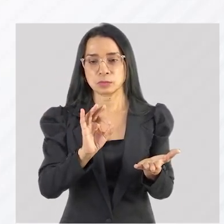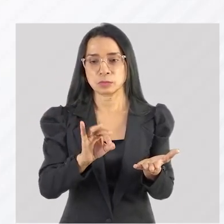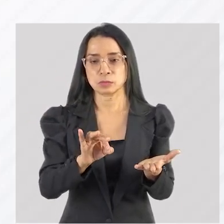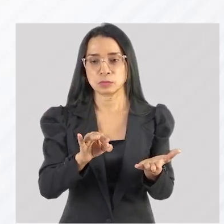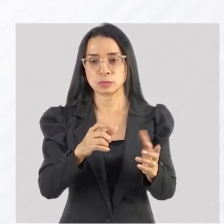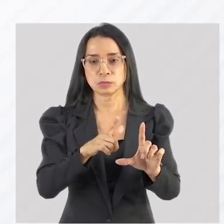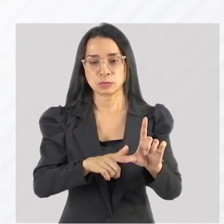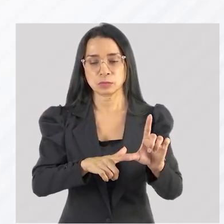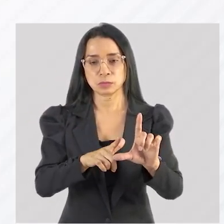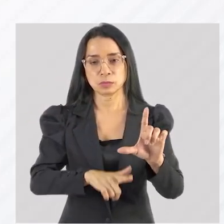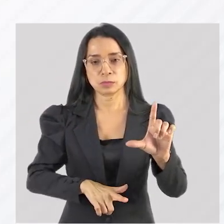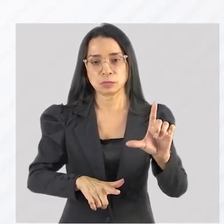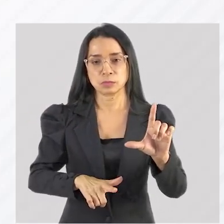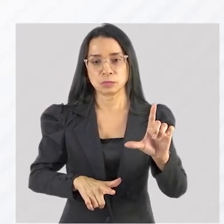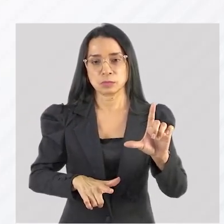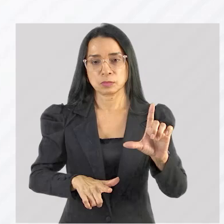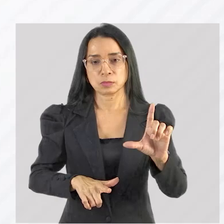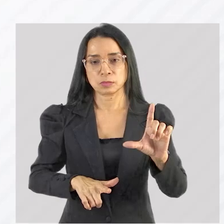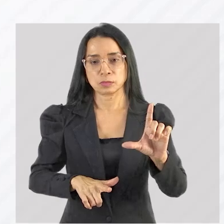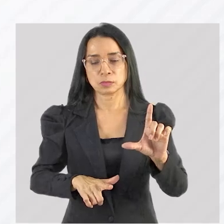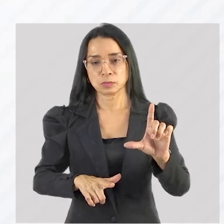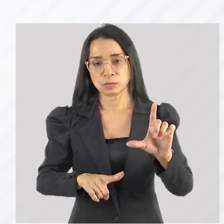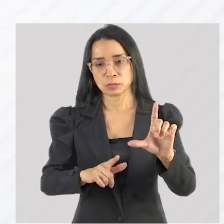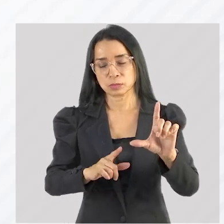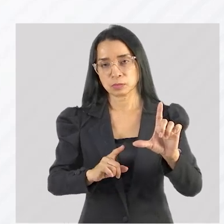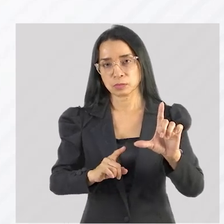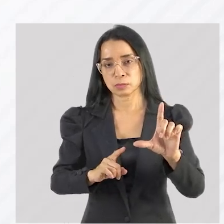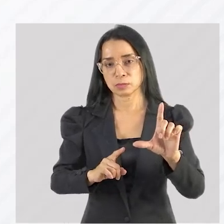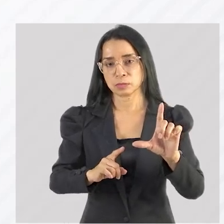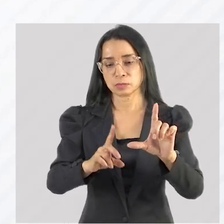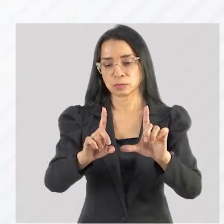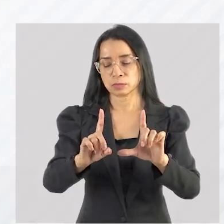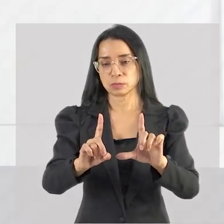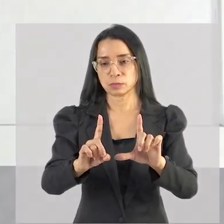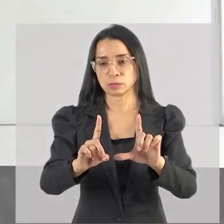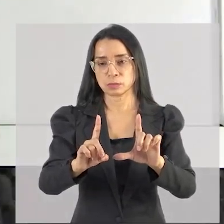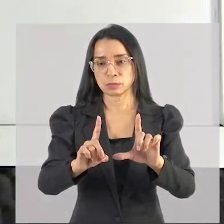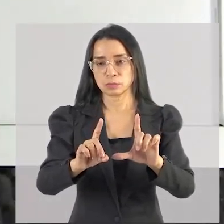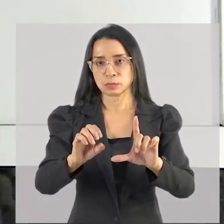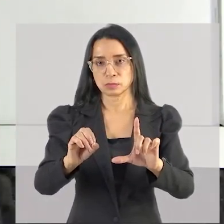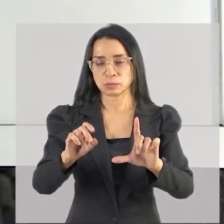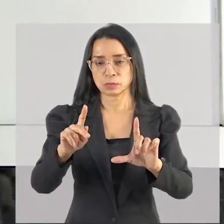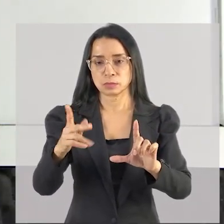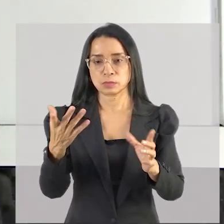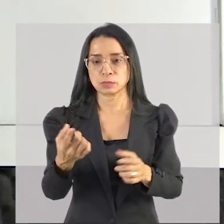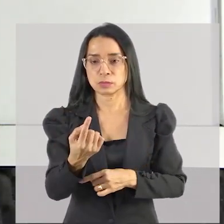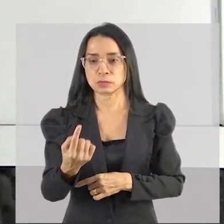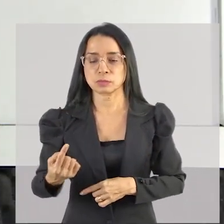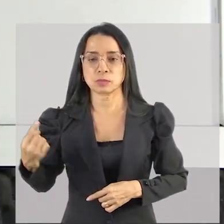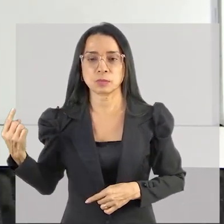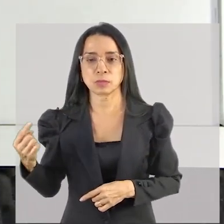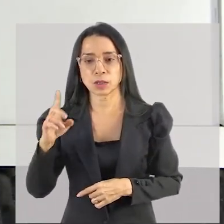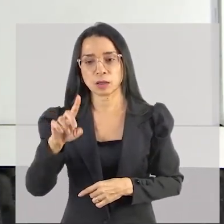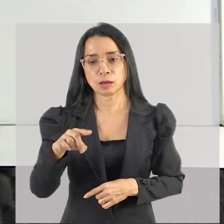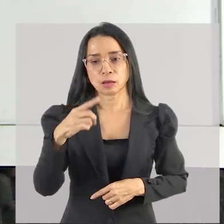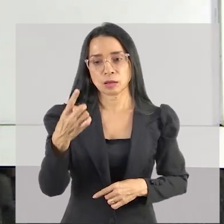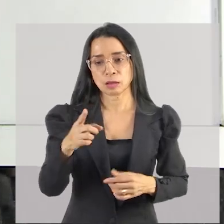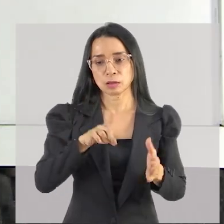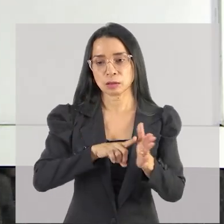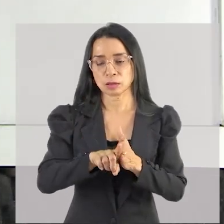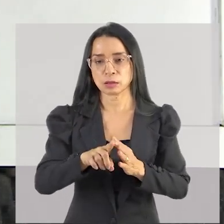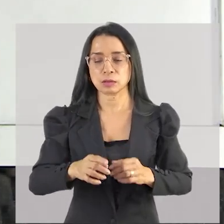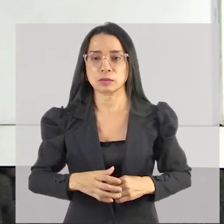Tá exatamente na alternativa letra o quê? Letra D, beleza? Muito bem, bora para a próxima